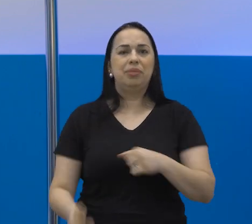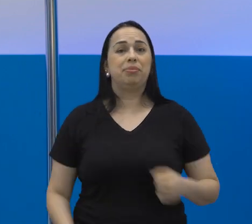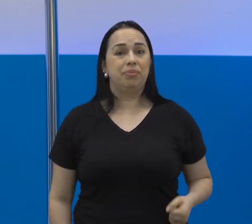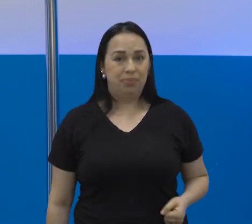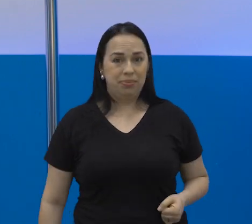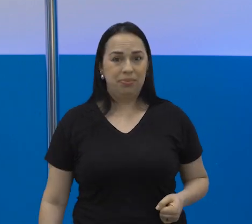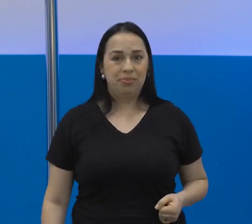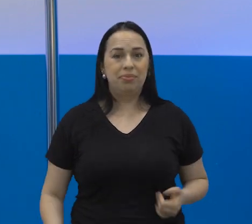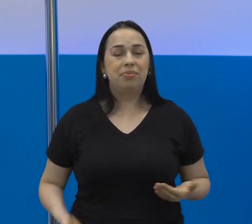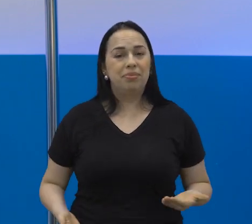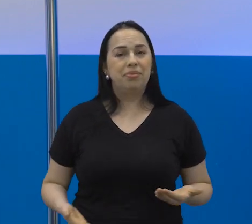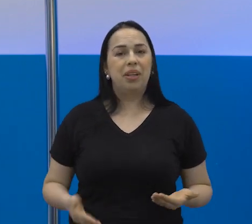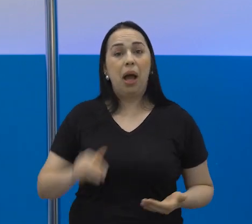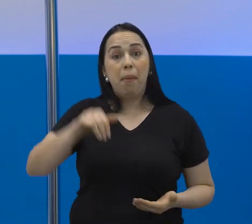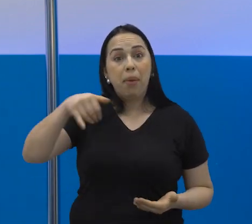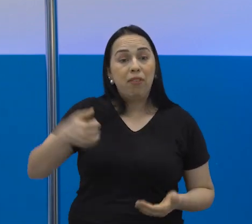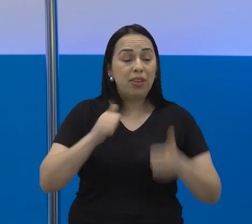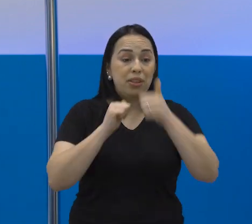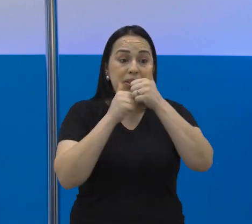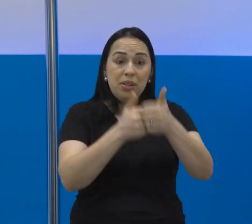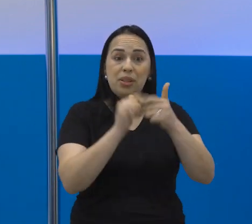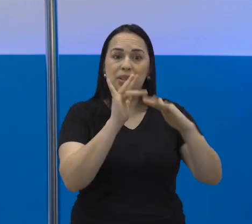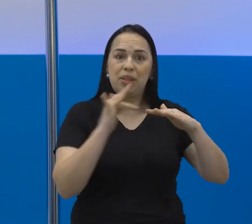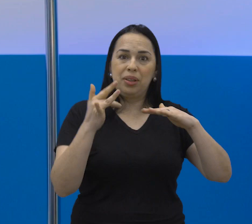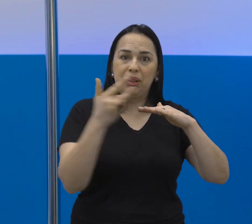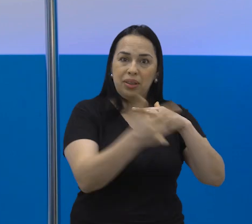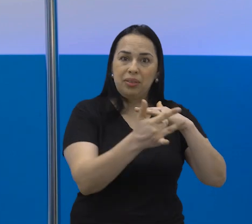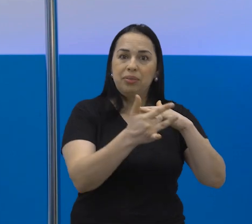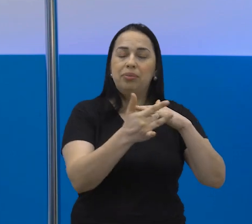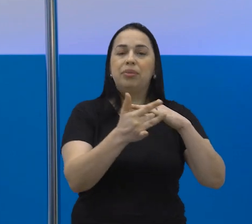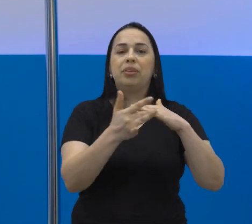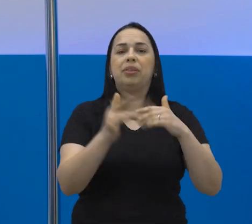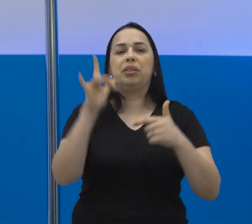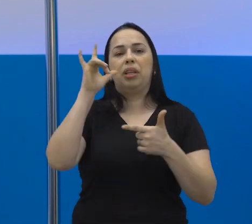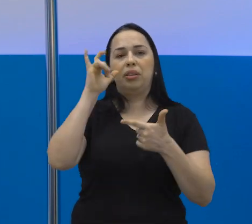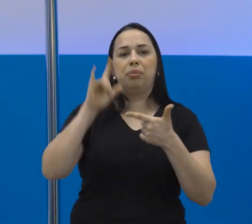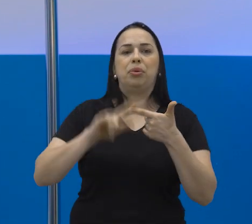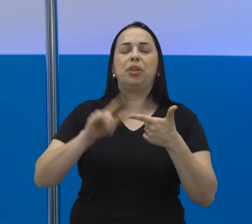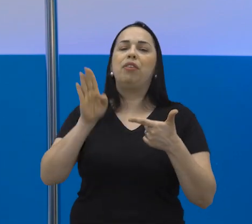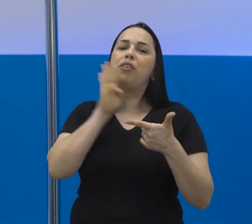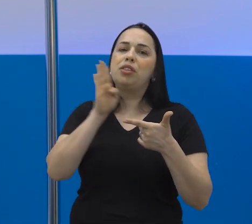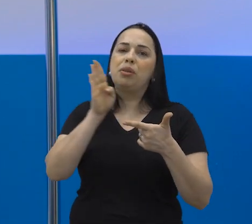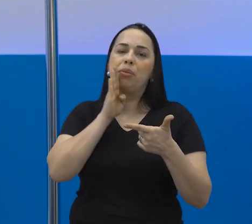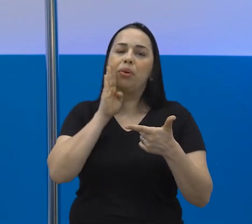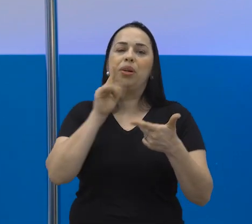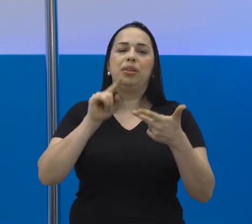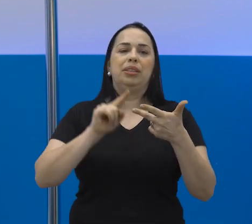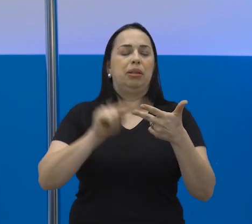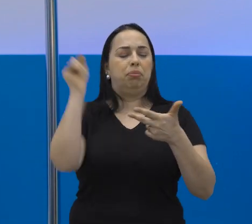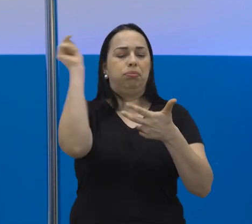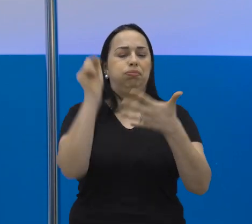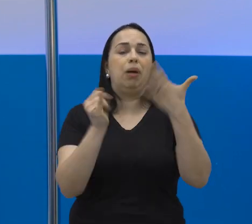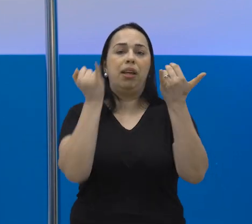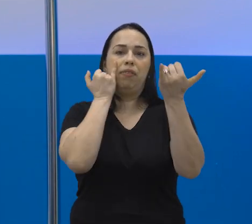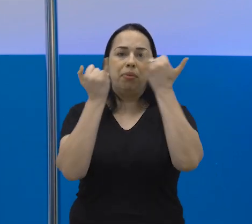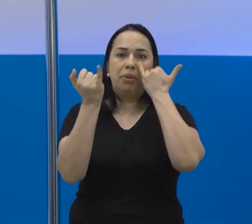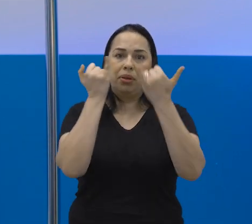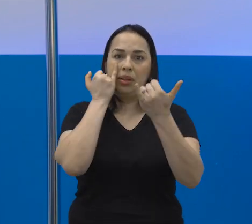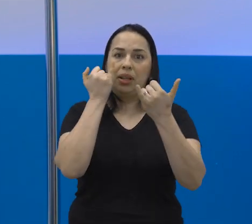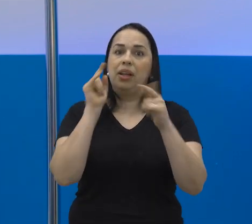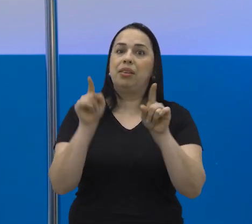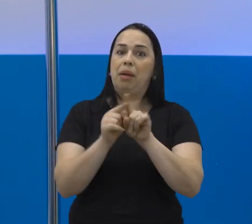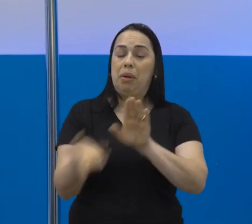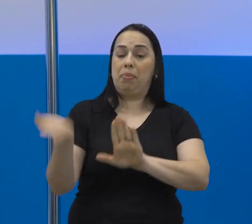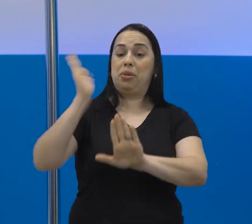Câmara SJC. Aproveita para seguir as redes sociais da TV Câmara, Instagram, Facebook, porque lá tem bastante informação e